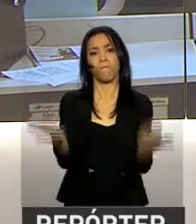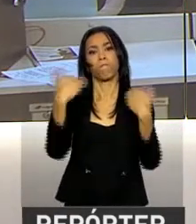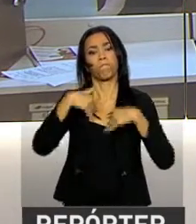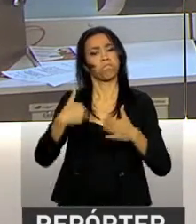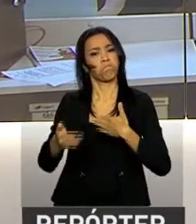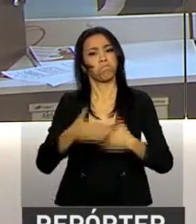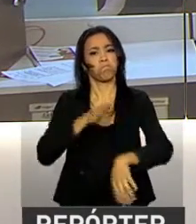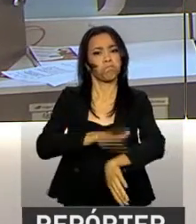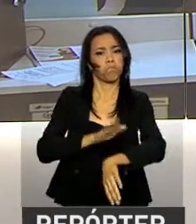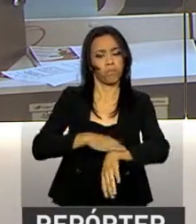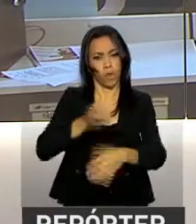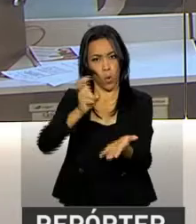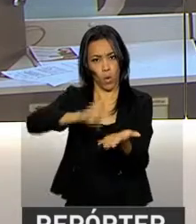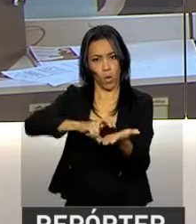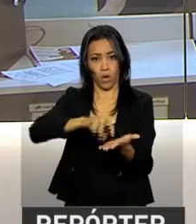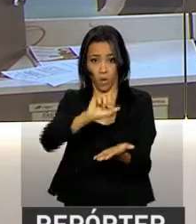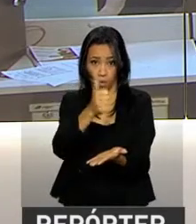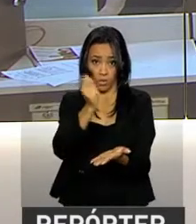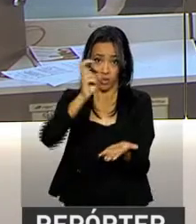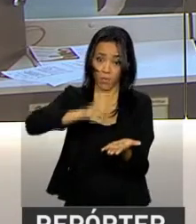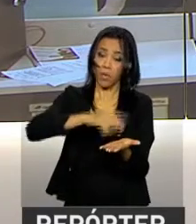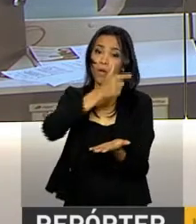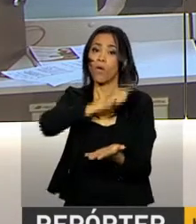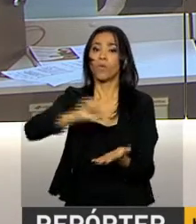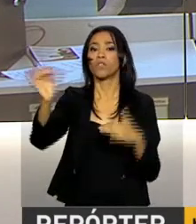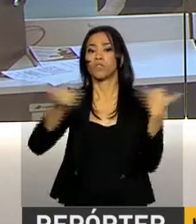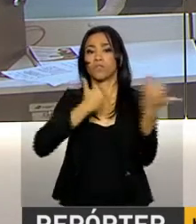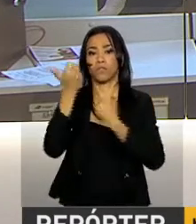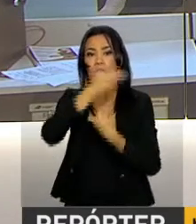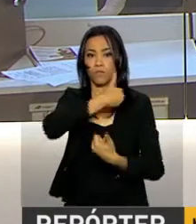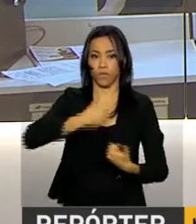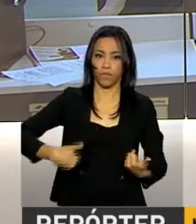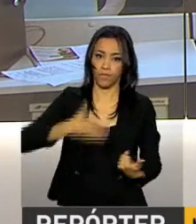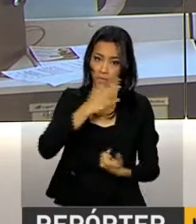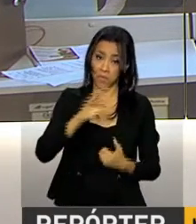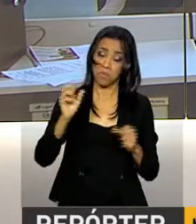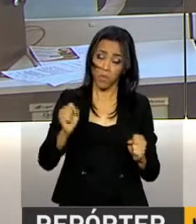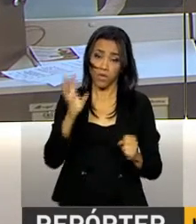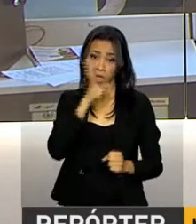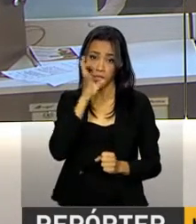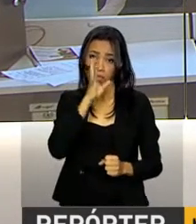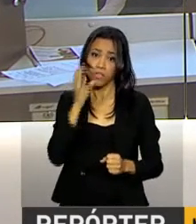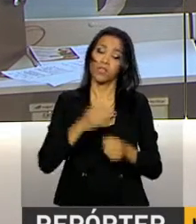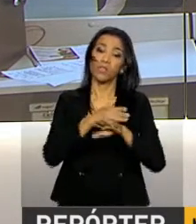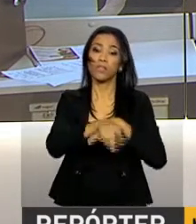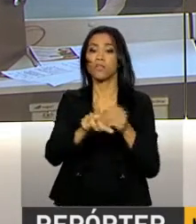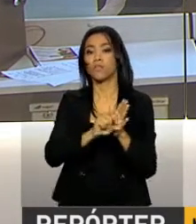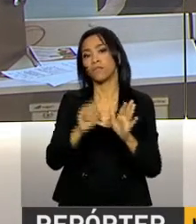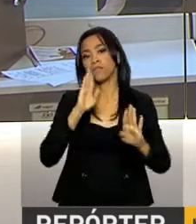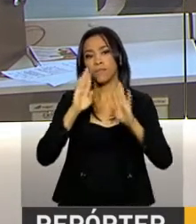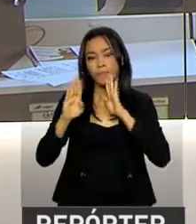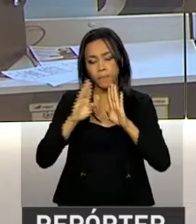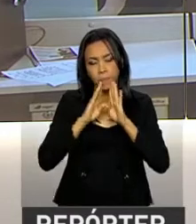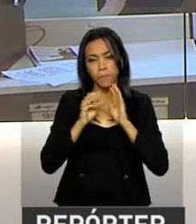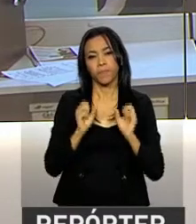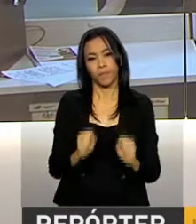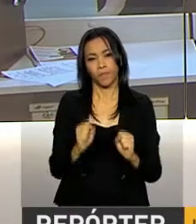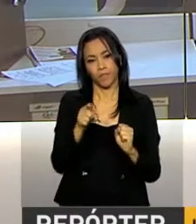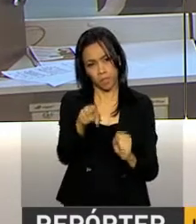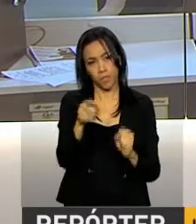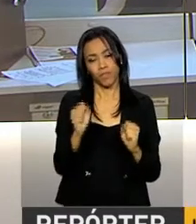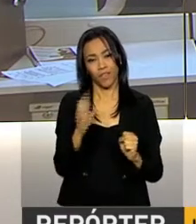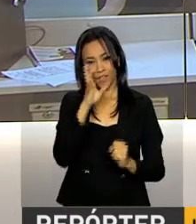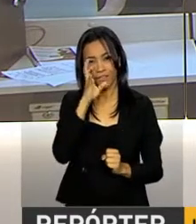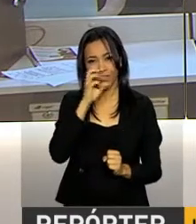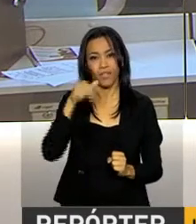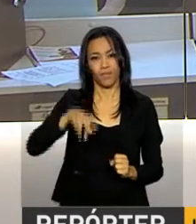momento ou às 11 da manhã com outras informações do governo federal. Acompanhe também as novidades em nossas redes sociais. E você continue